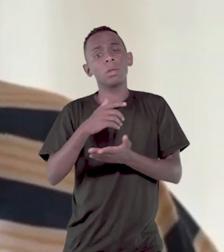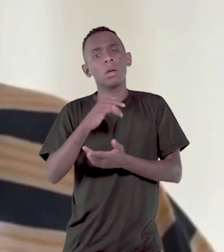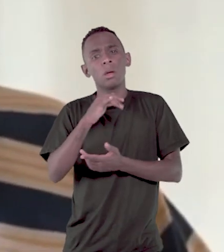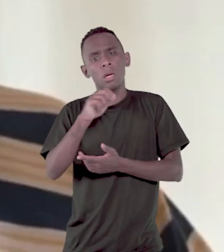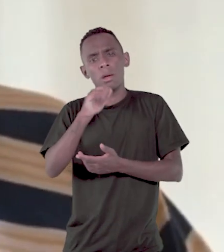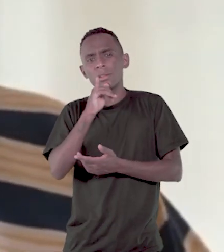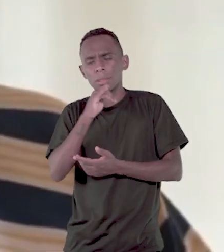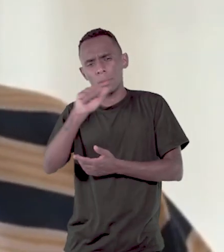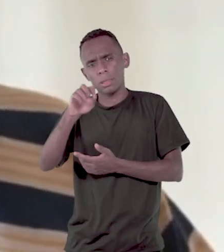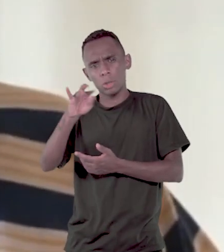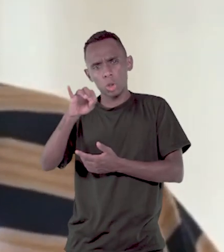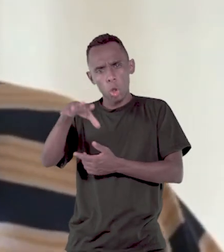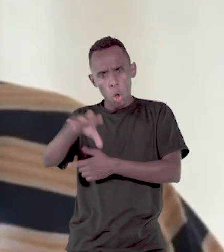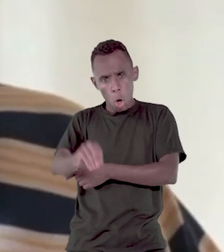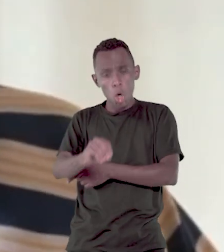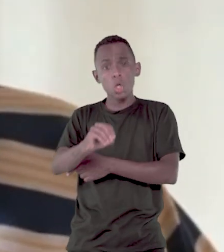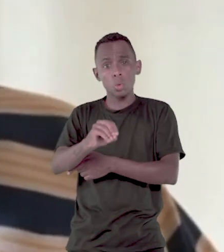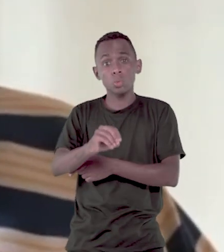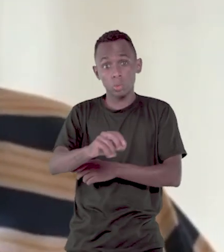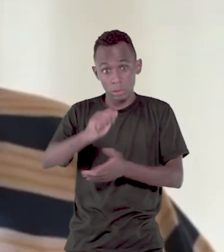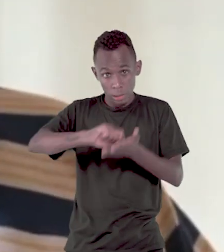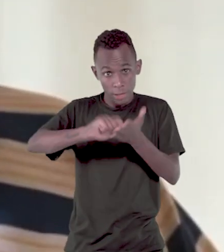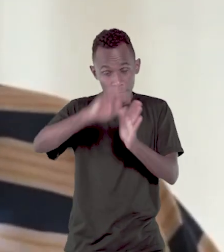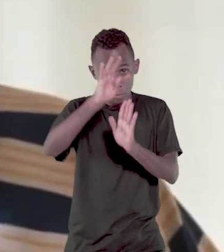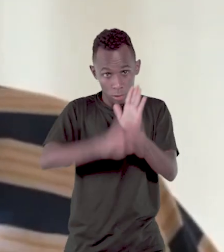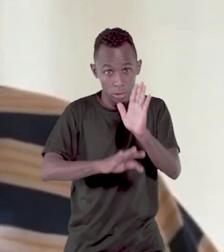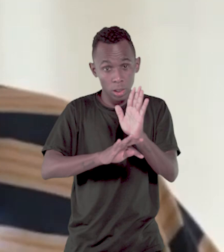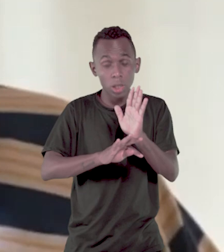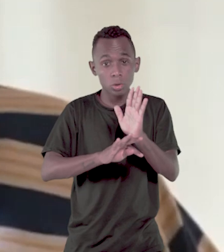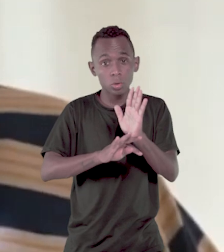né, escrever um texto, aliás, um texto muito interessante,